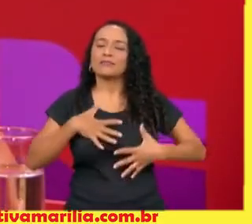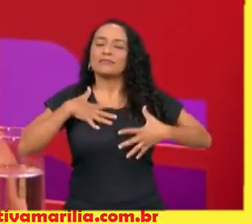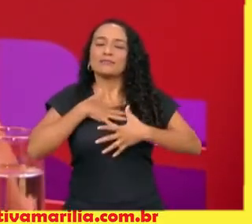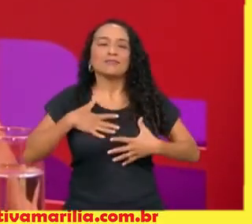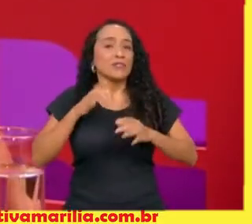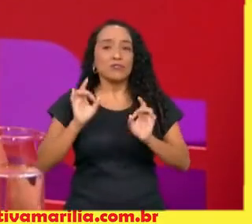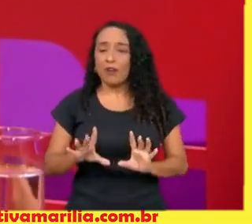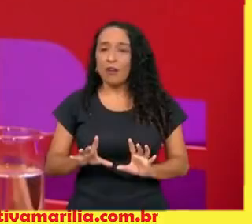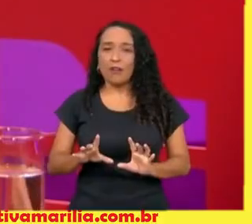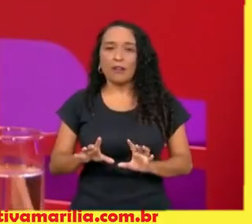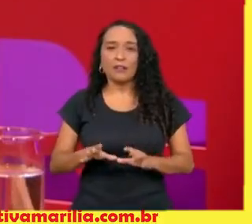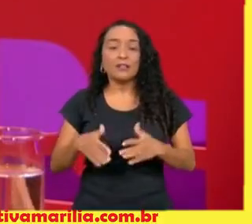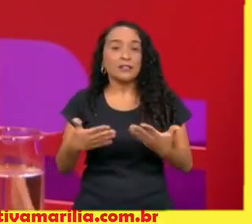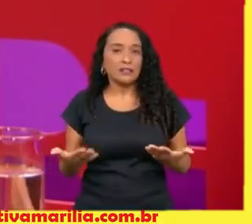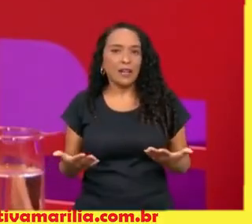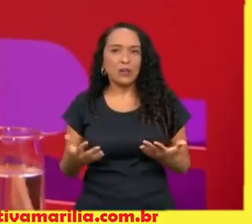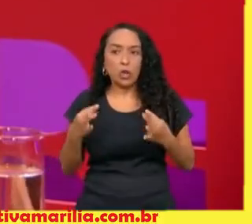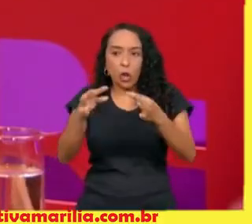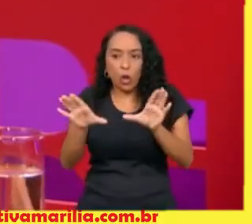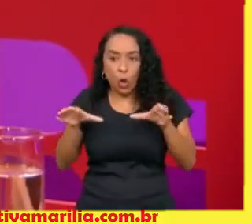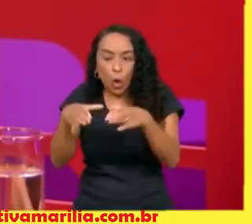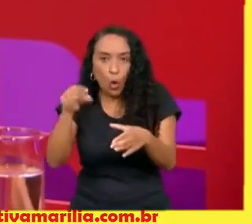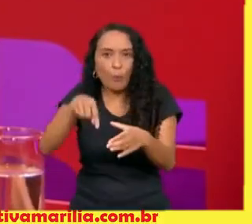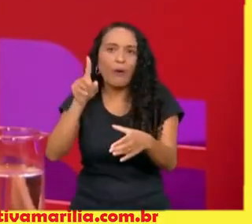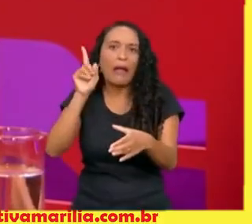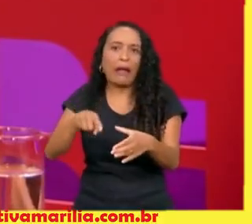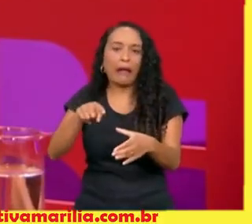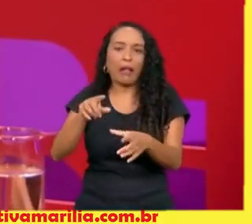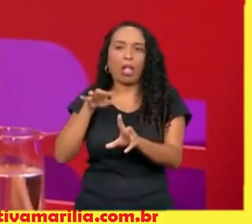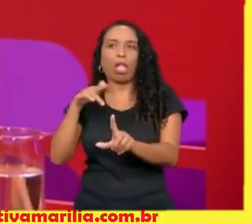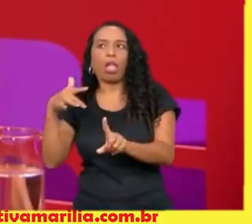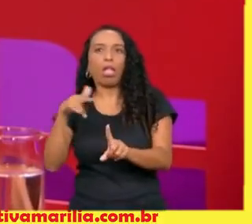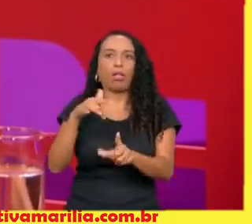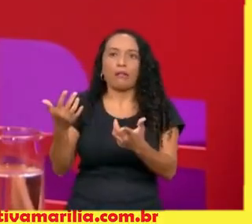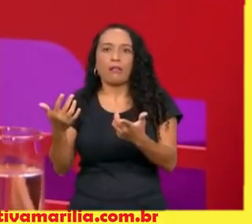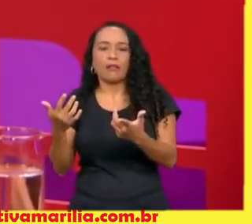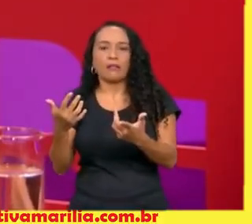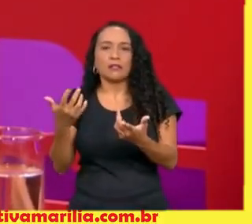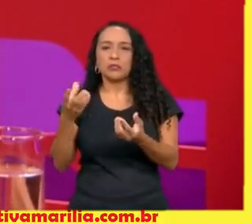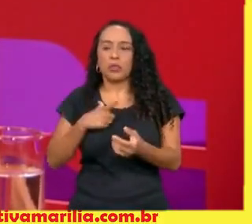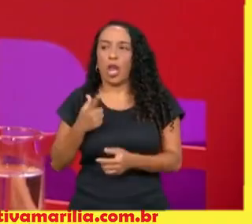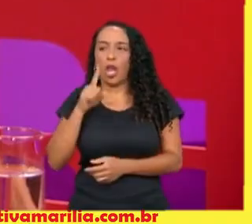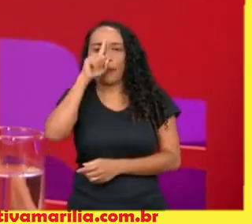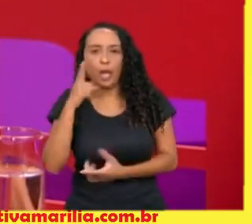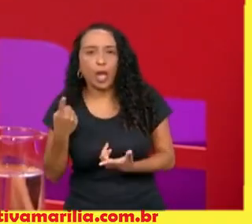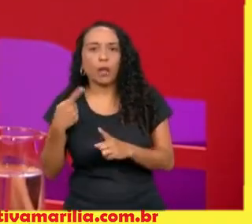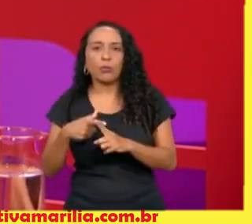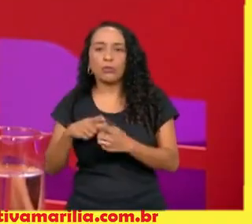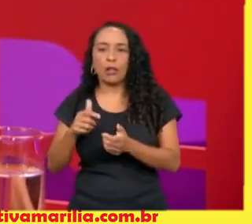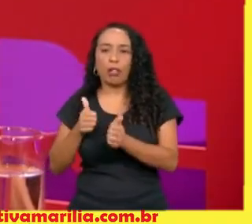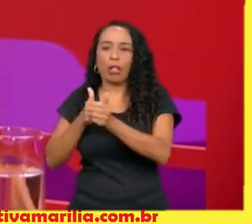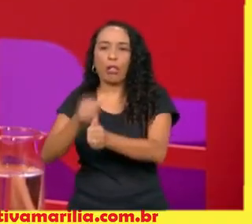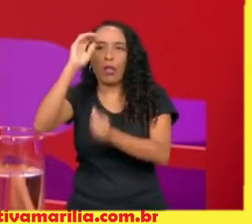né? Então, nem toda massa é essa massa alienada que não corre riscos porque, seguindo o chefe